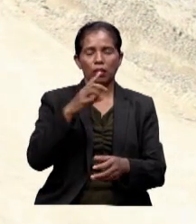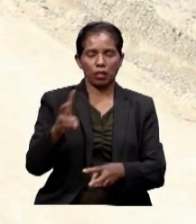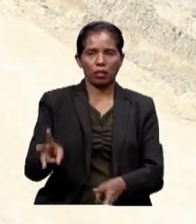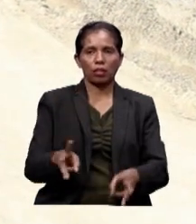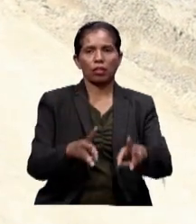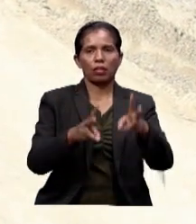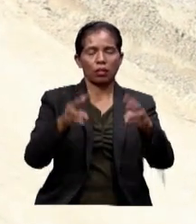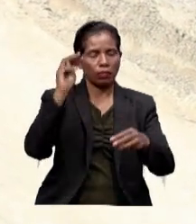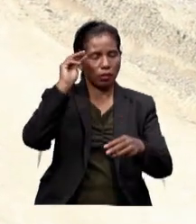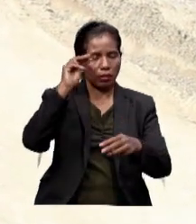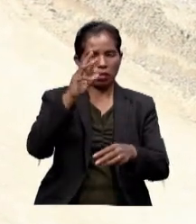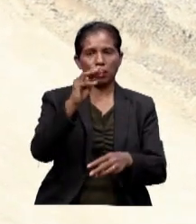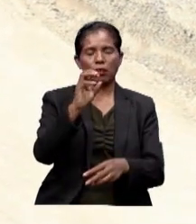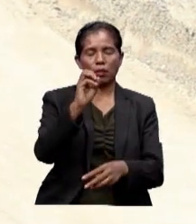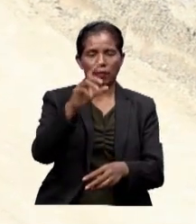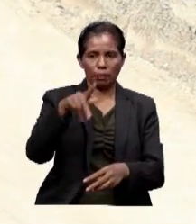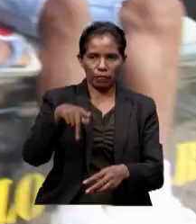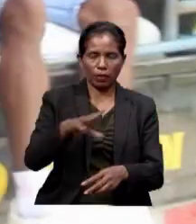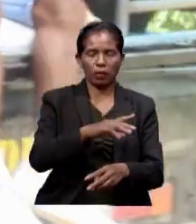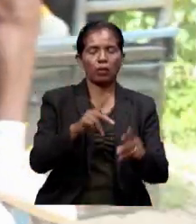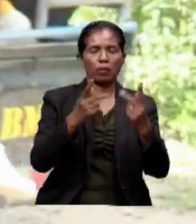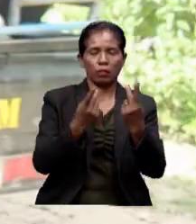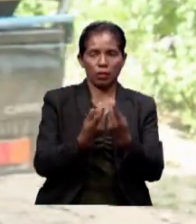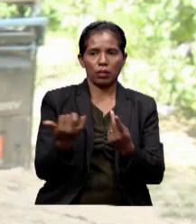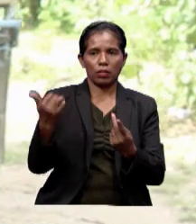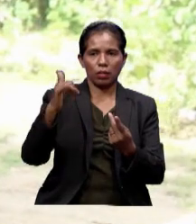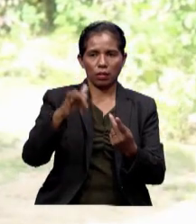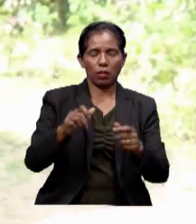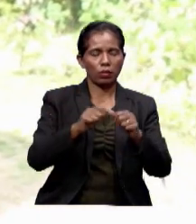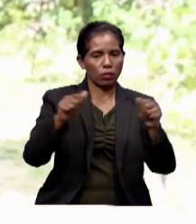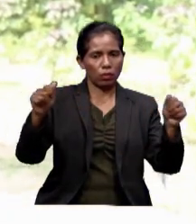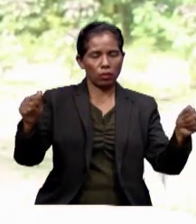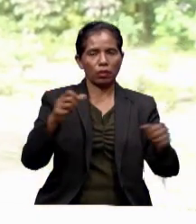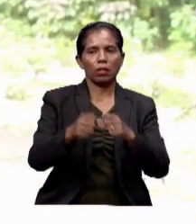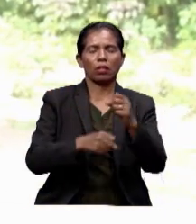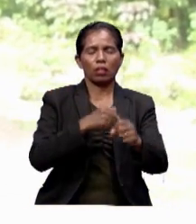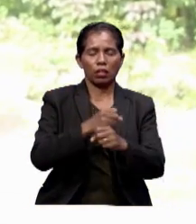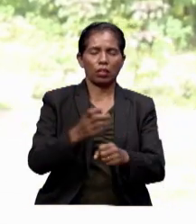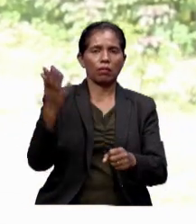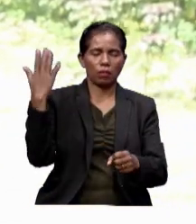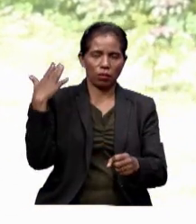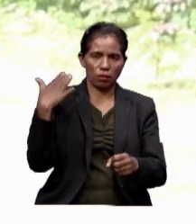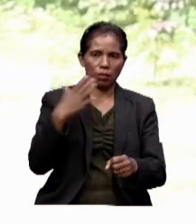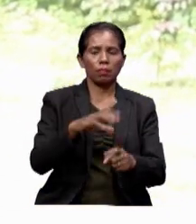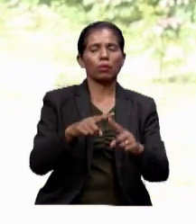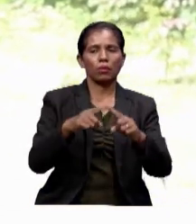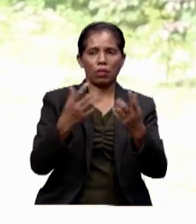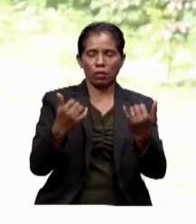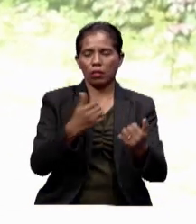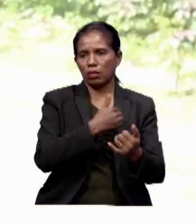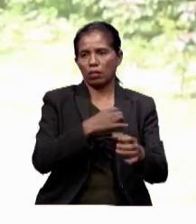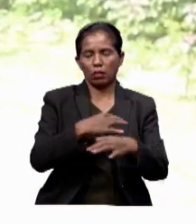refere Ministério Obras Públicas na companhia local Sira, Sucatona e Atina Unhir Cliba, Mebeto agora Sidau